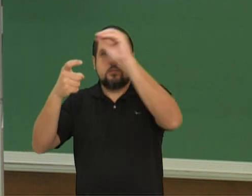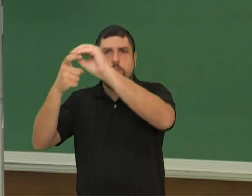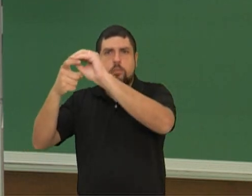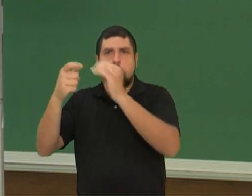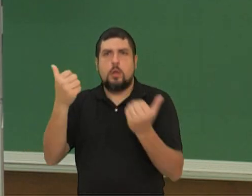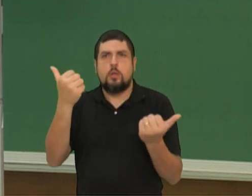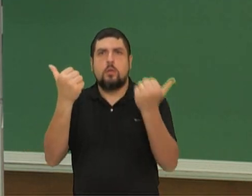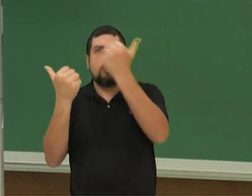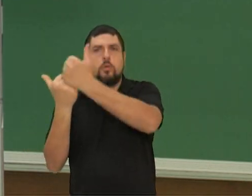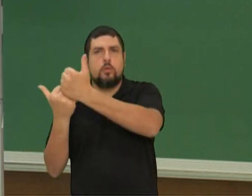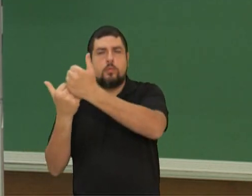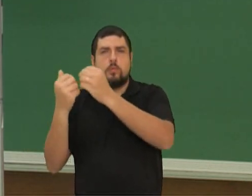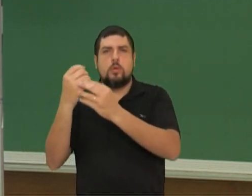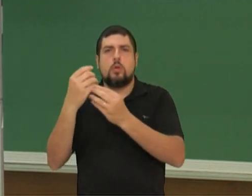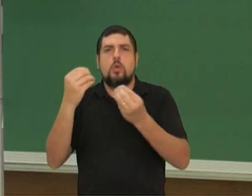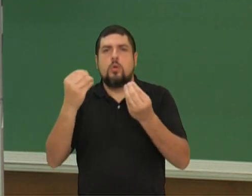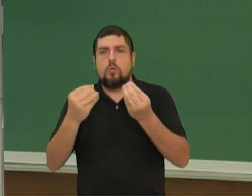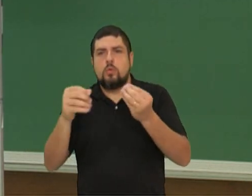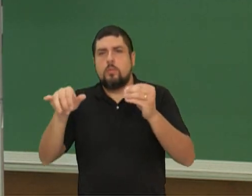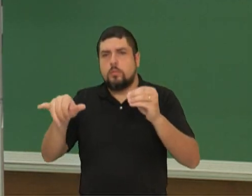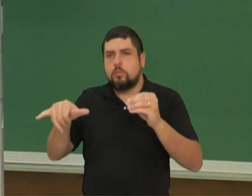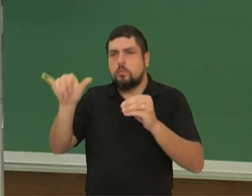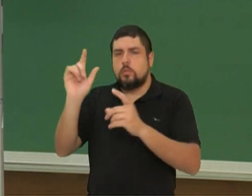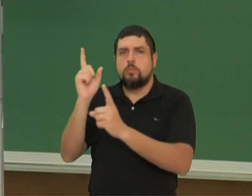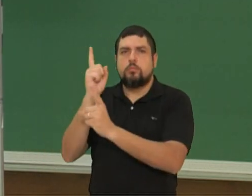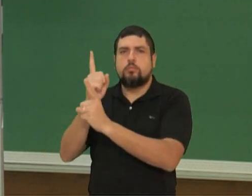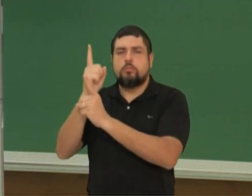né, os valores de y correspondentes.